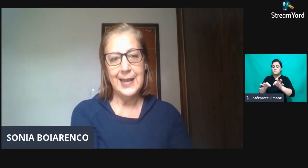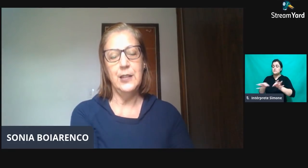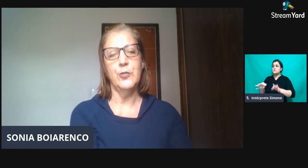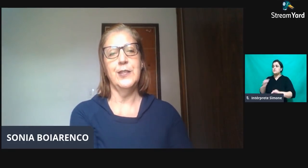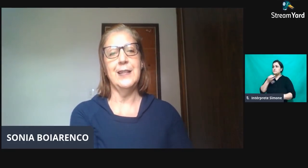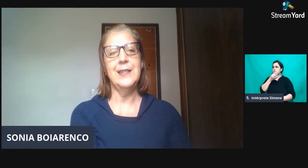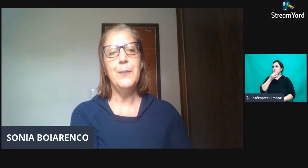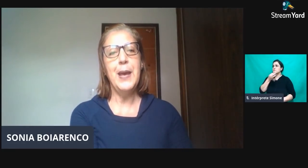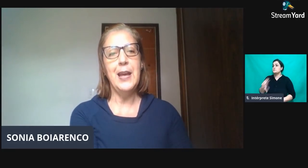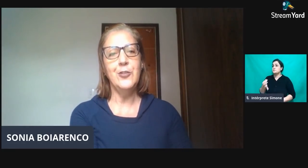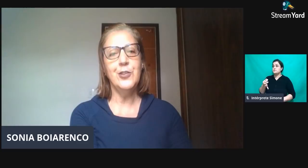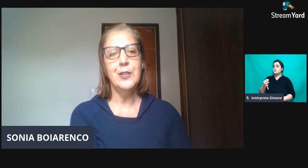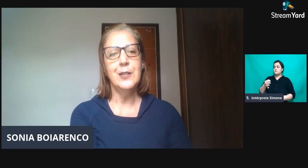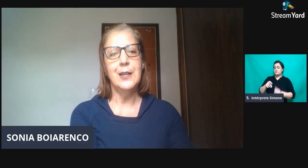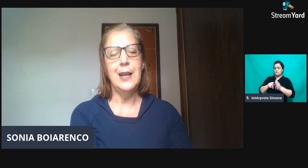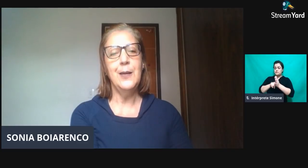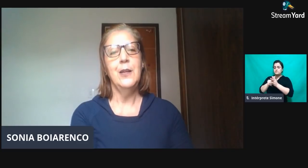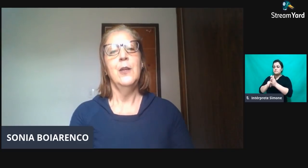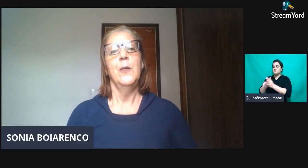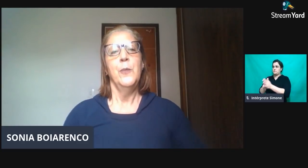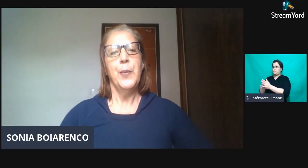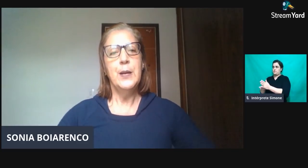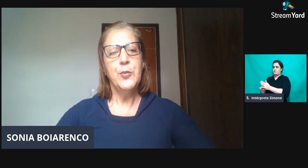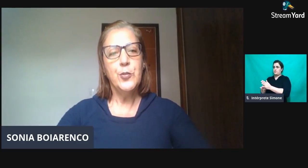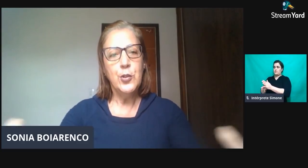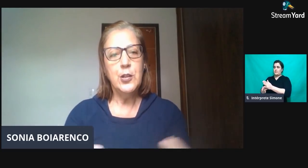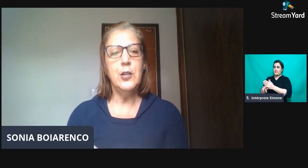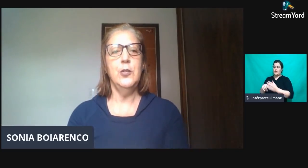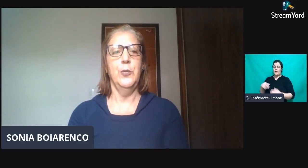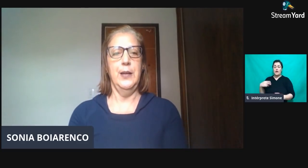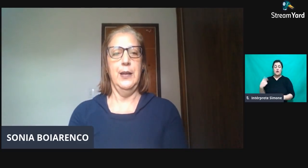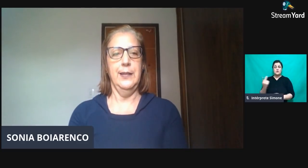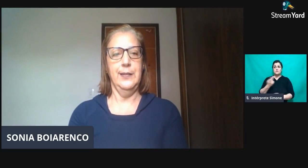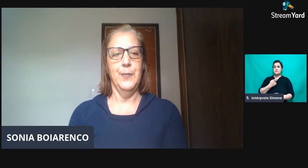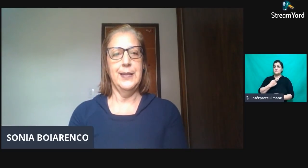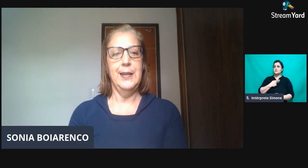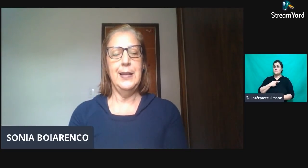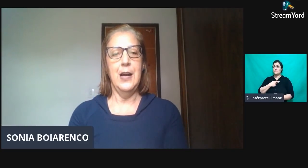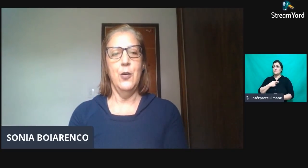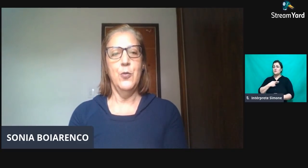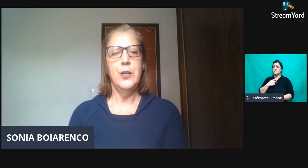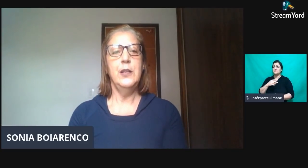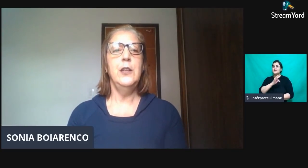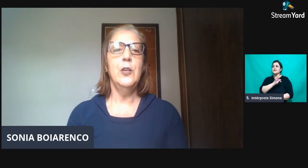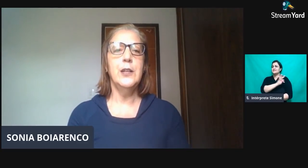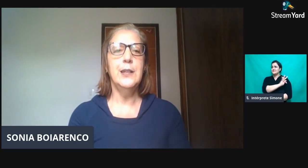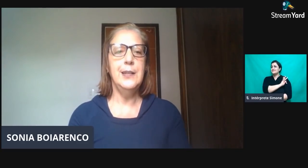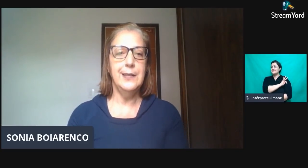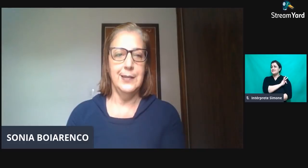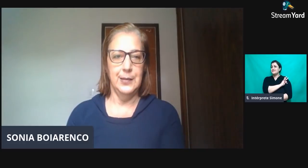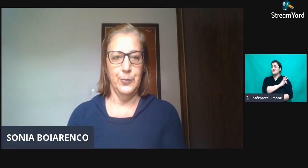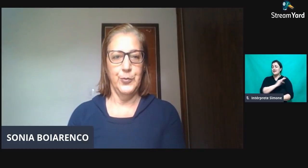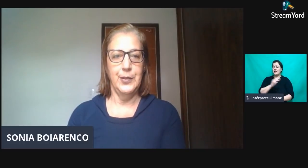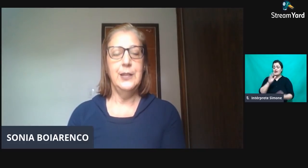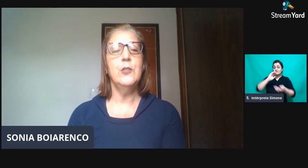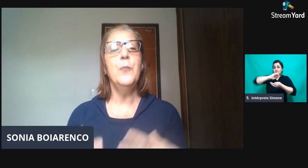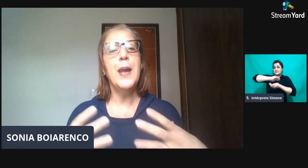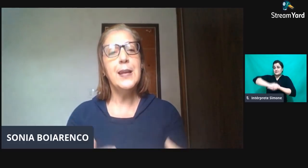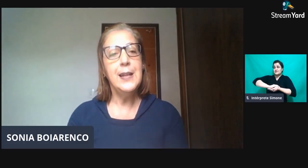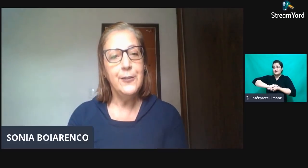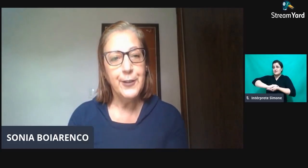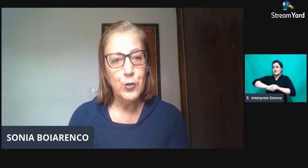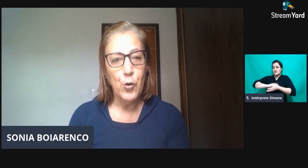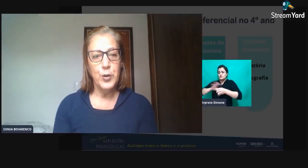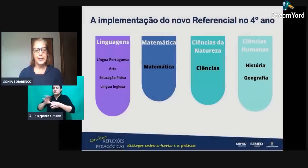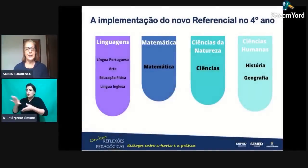professores técnicos da CEMED, né? Pegamos todo esse material e organizamos. E como